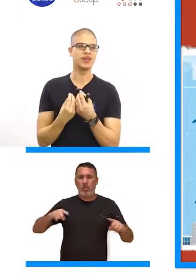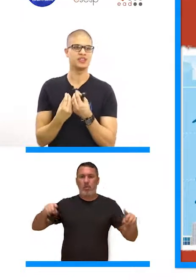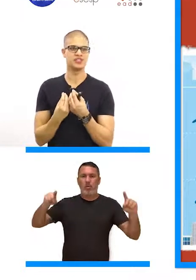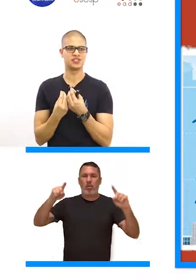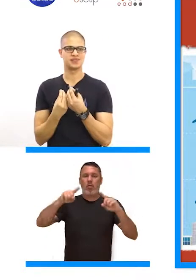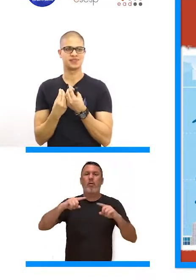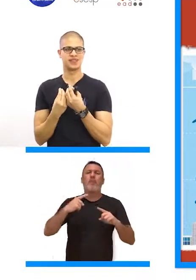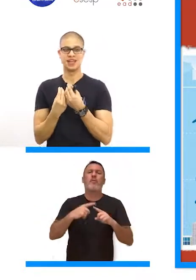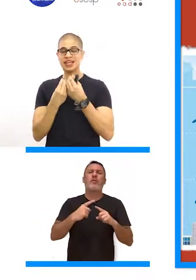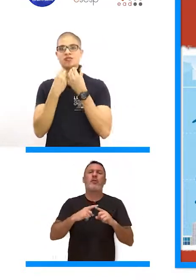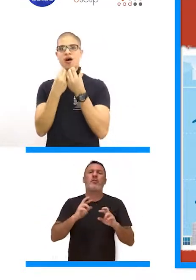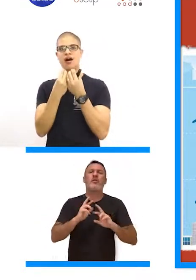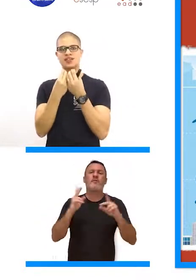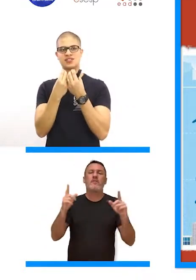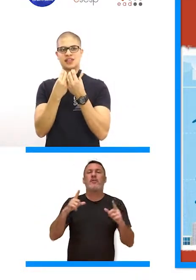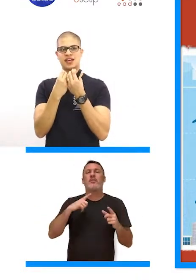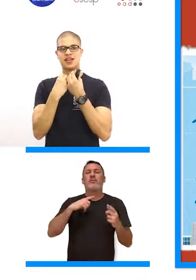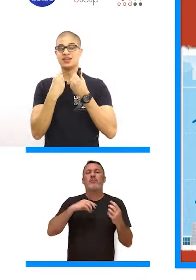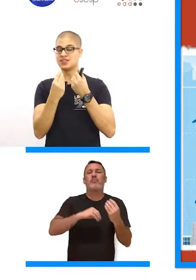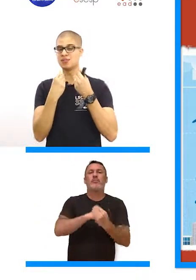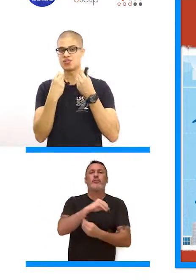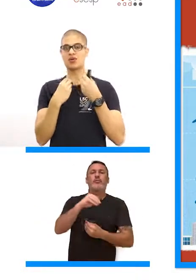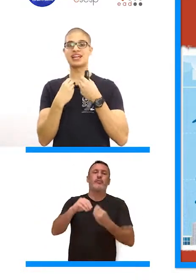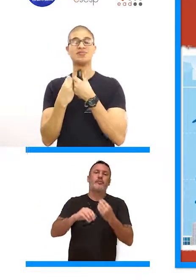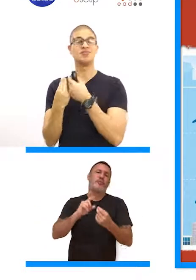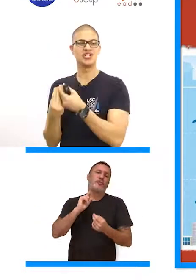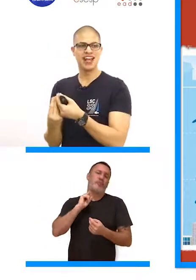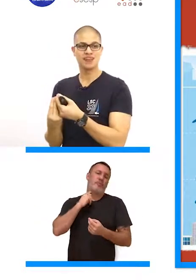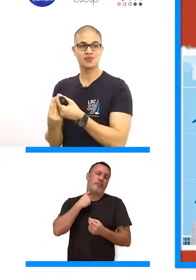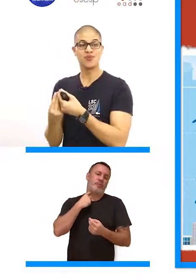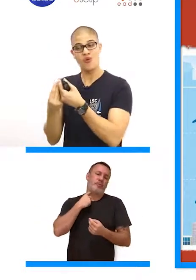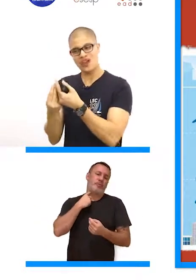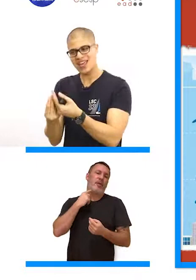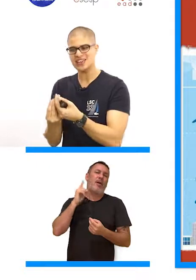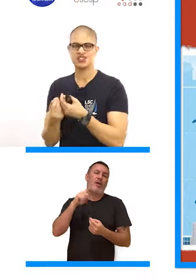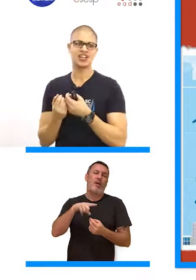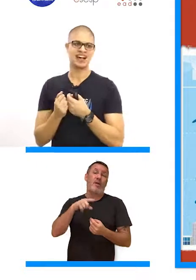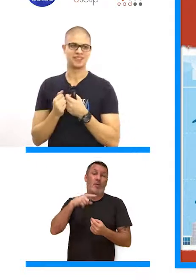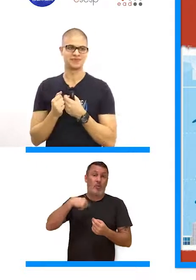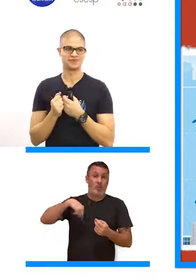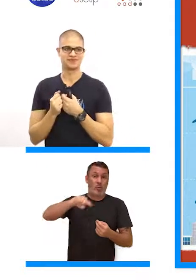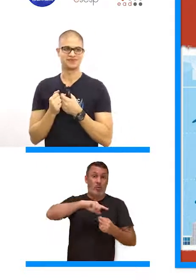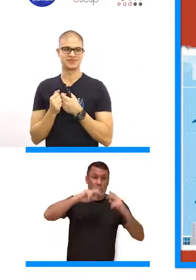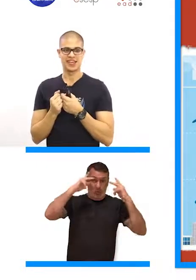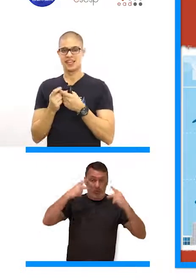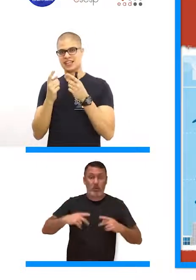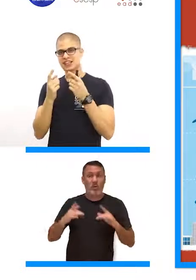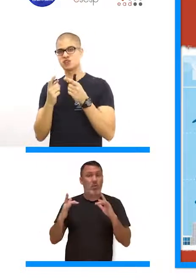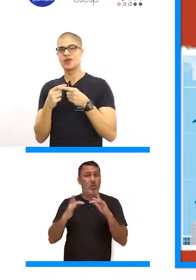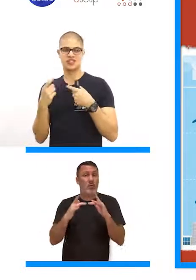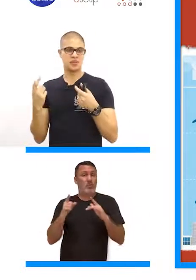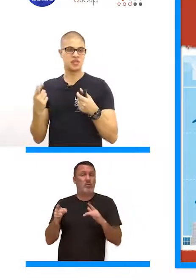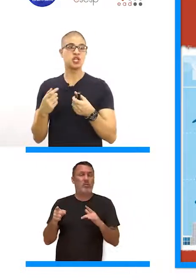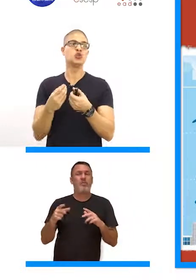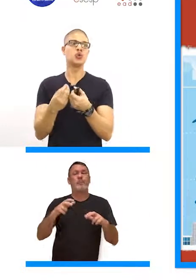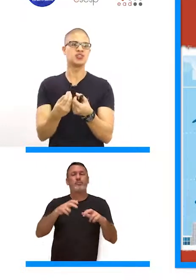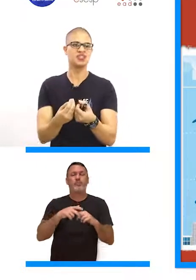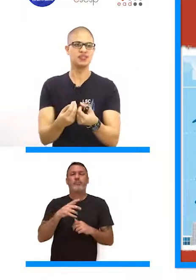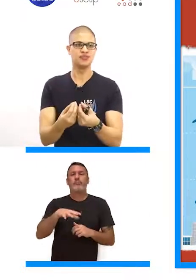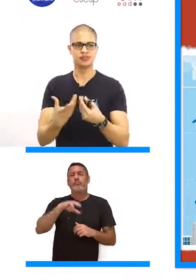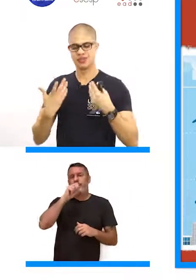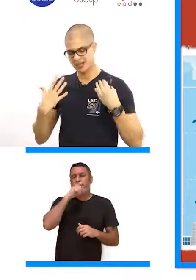os poluentes. E nós estamos em contato direto com este ar. Isso é